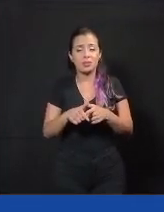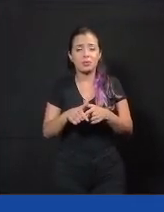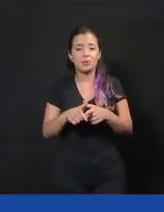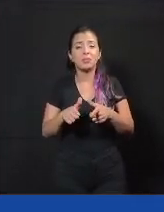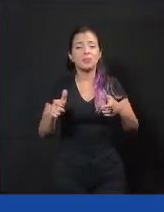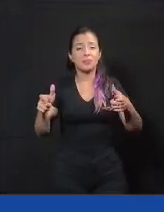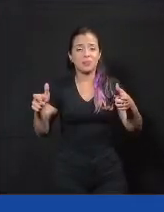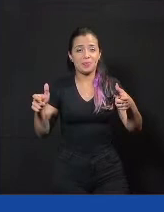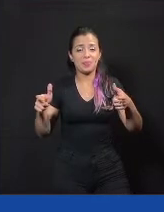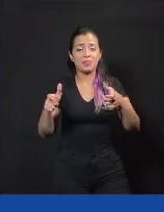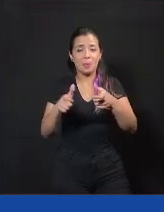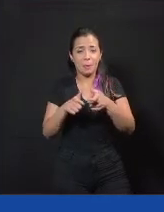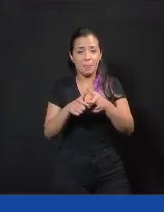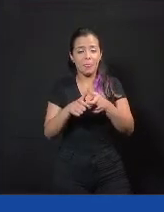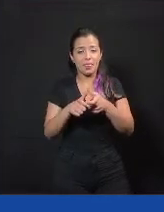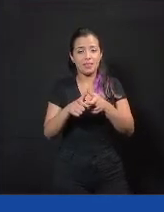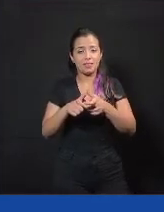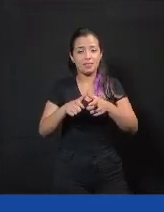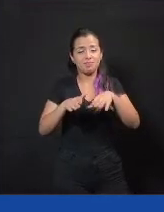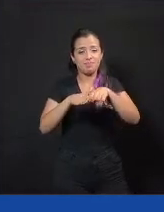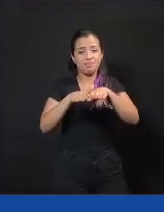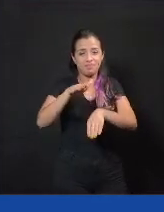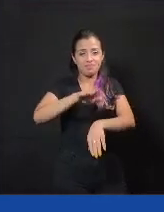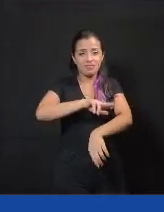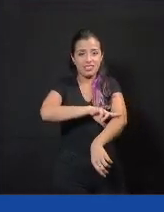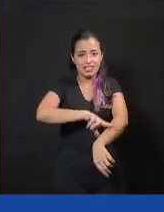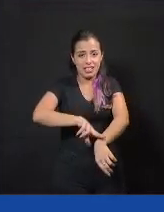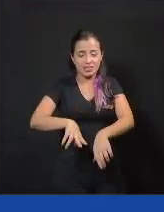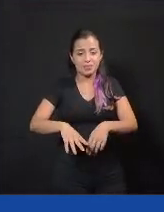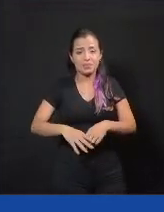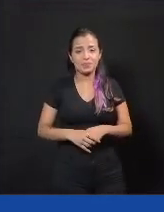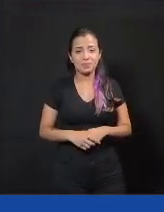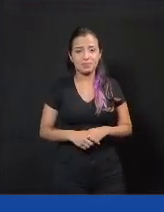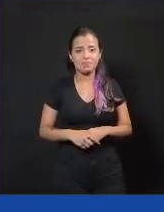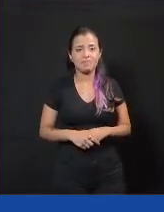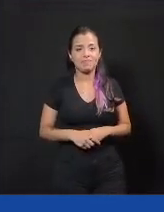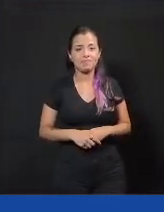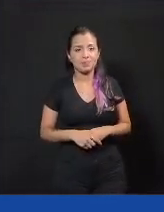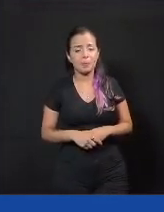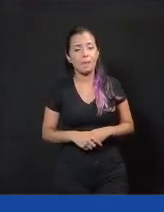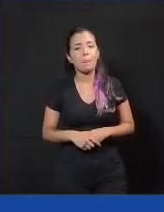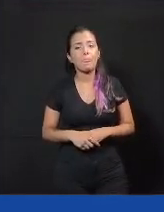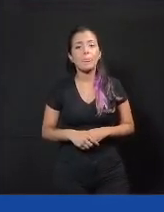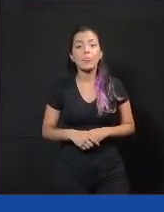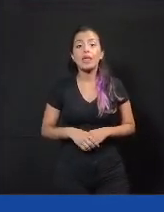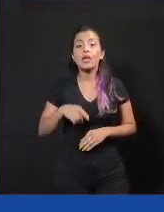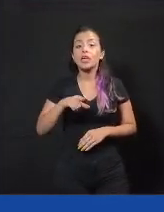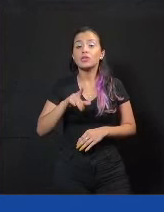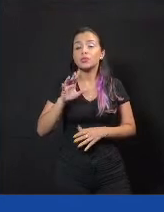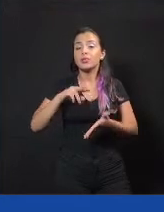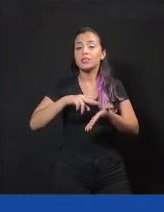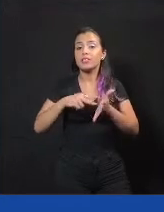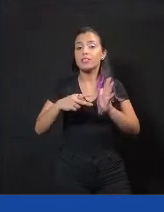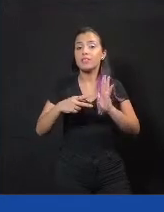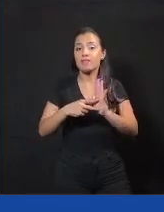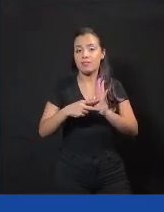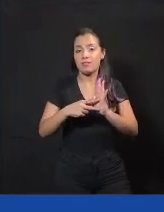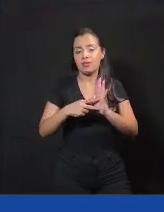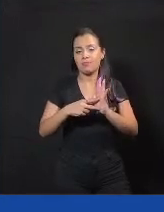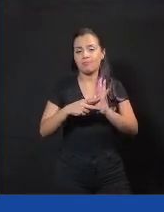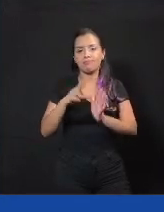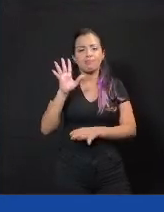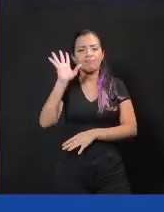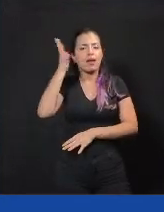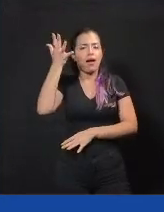raciais. Isso não quer dizer que o que aconteceu foi um mero acidente, foi um acaso em